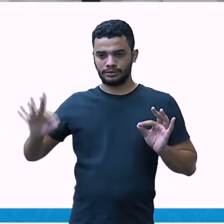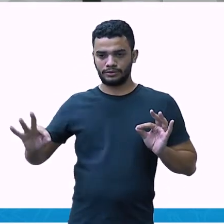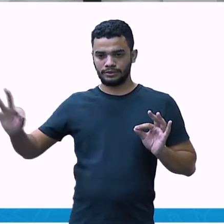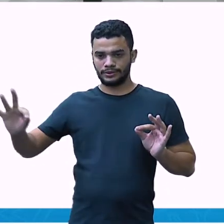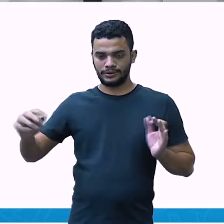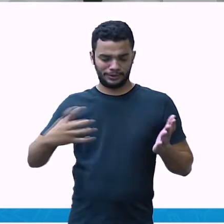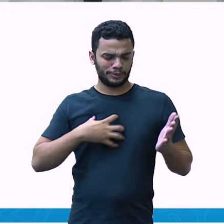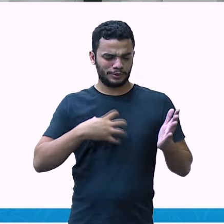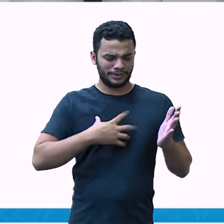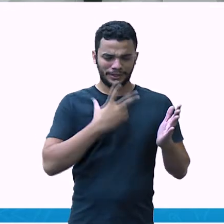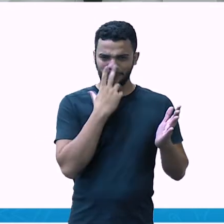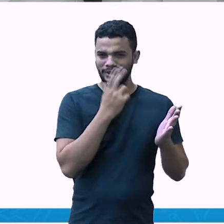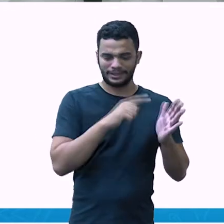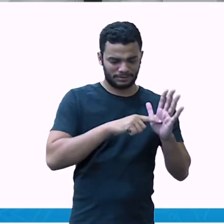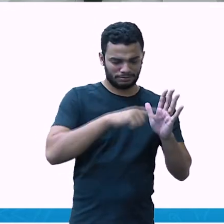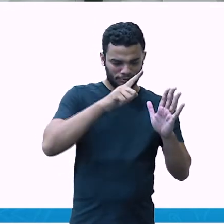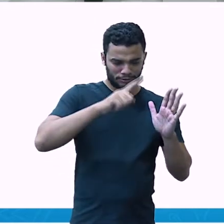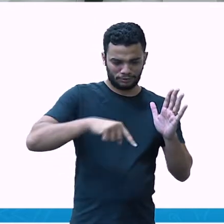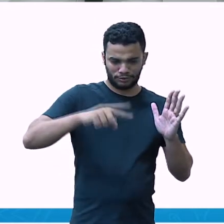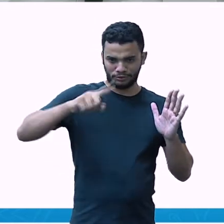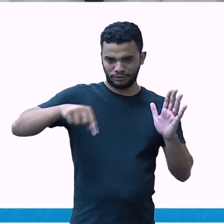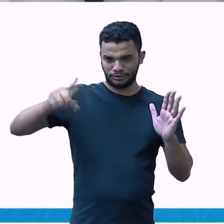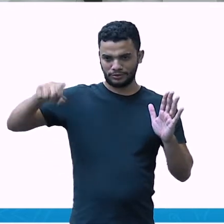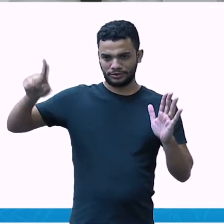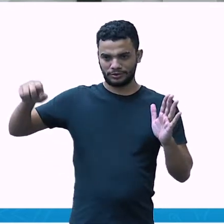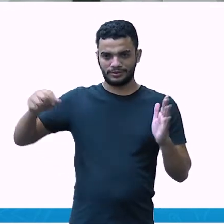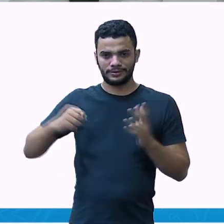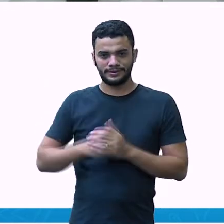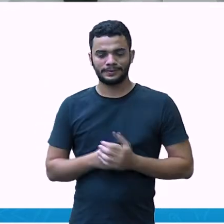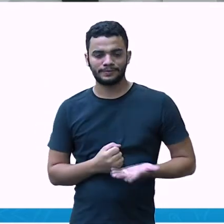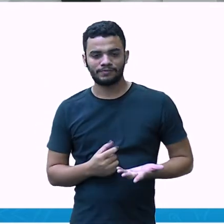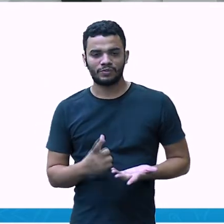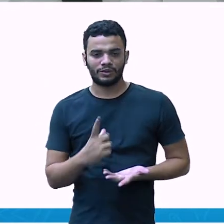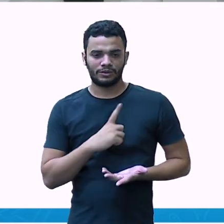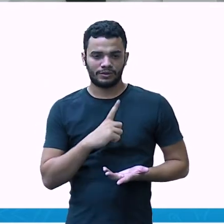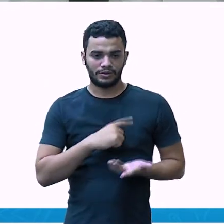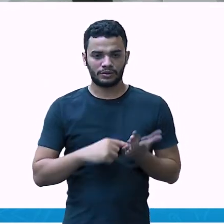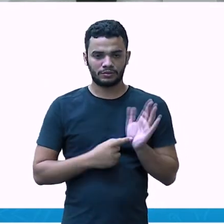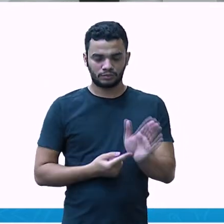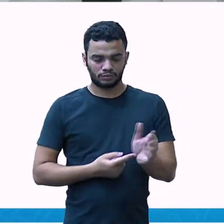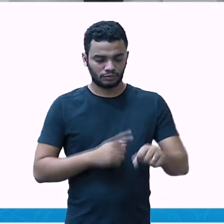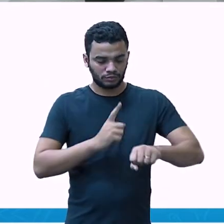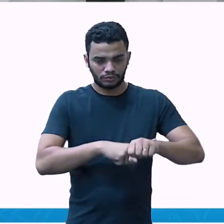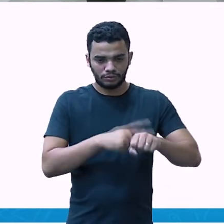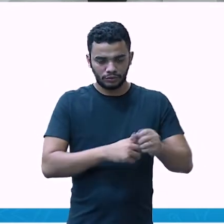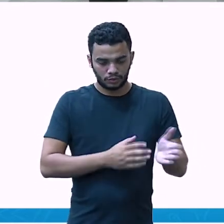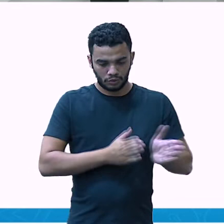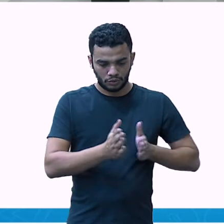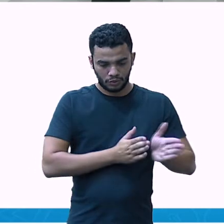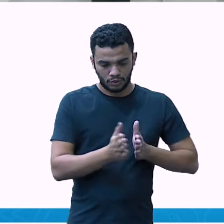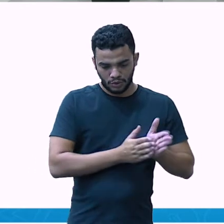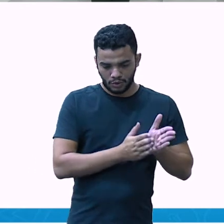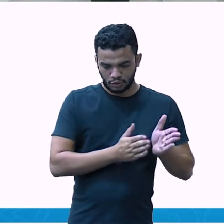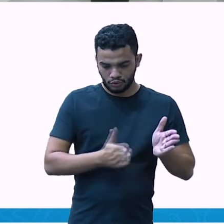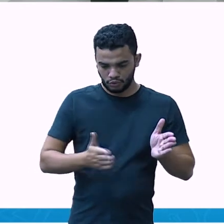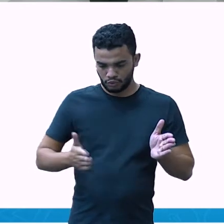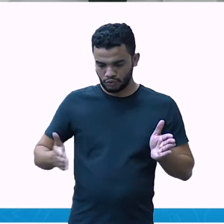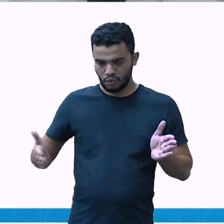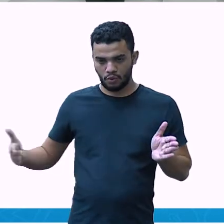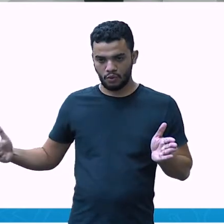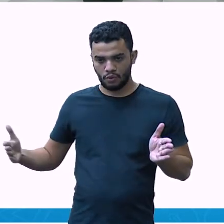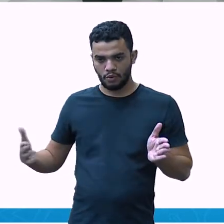formado por linhas crescentes e decrescentes, né, que ele mostra o período onde houve um crescimento, ou onde